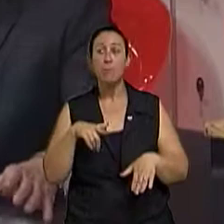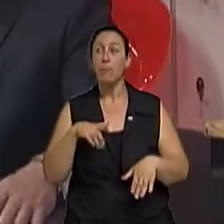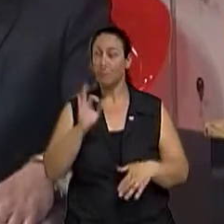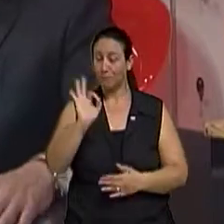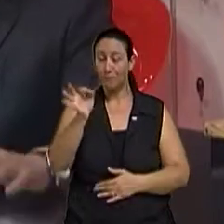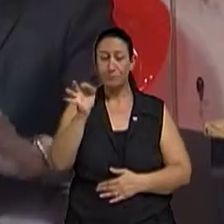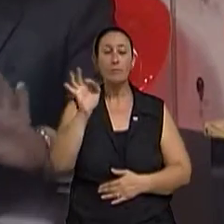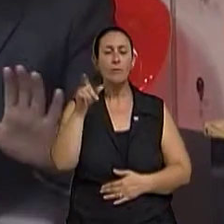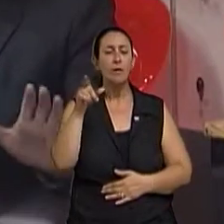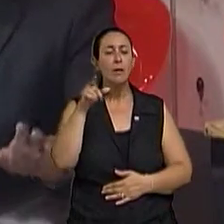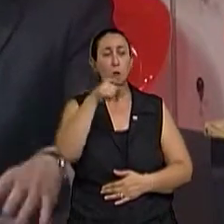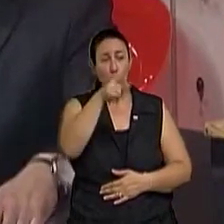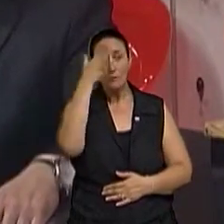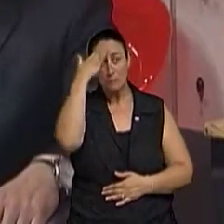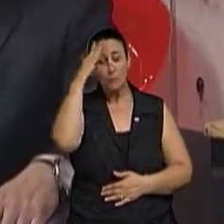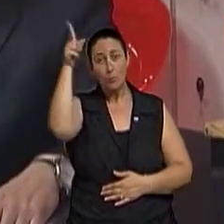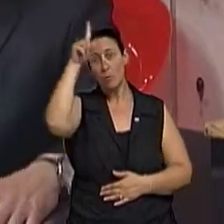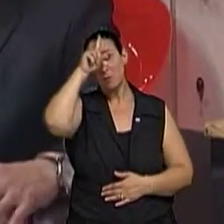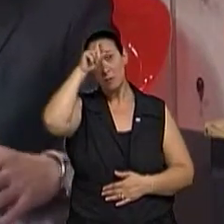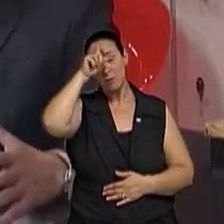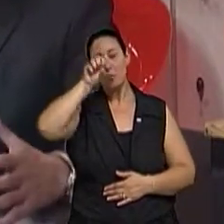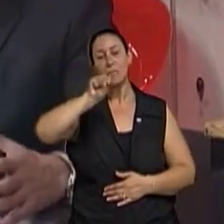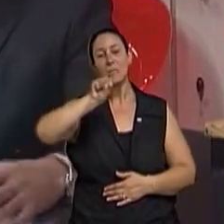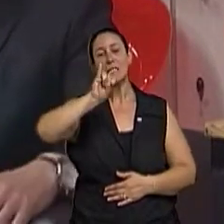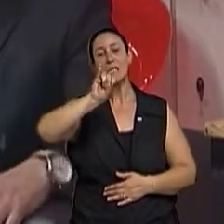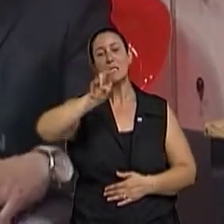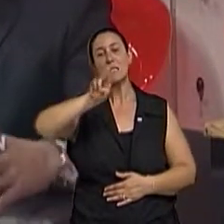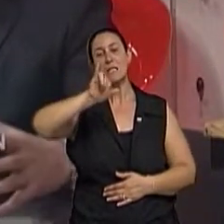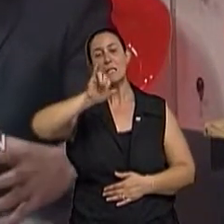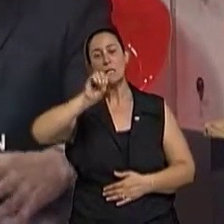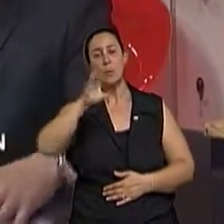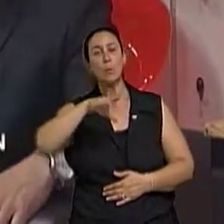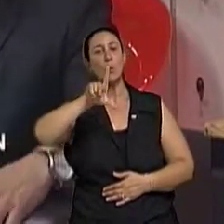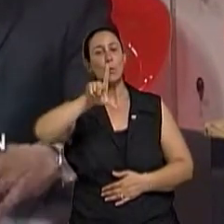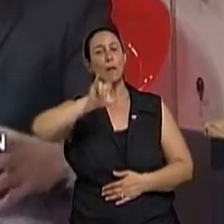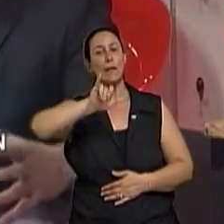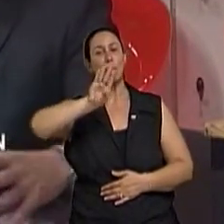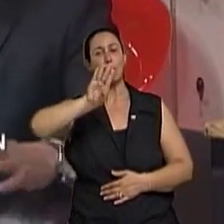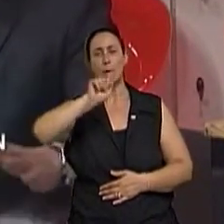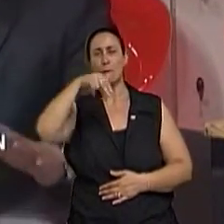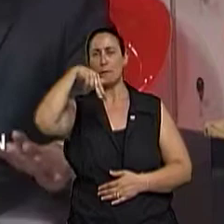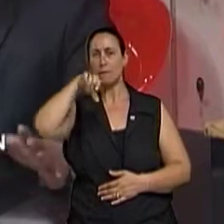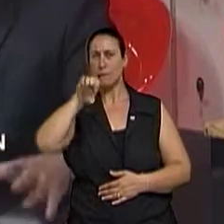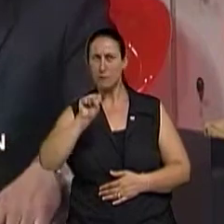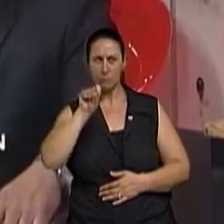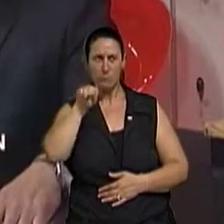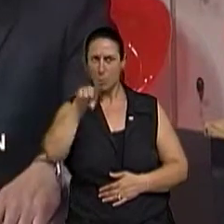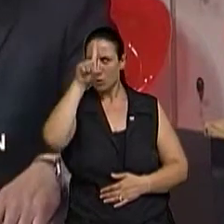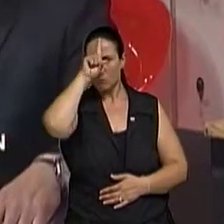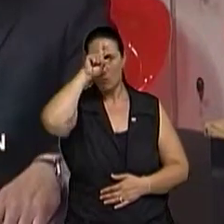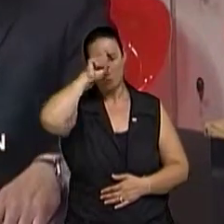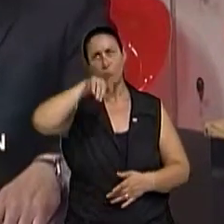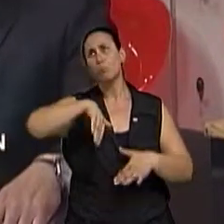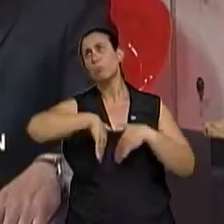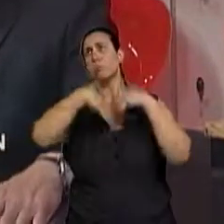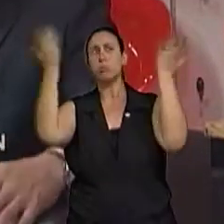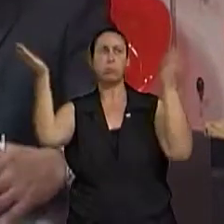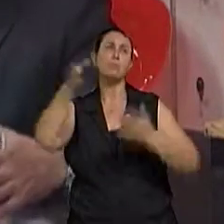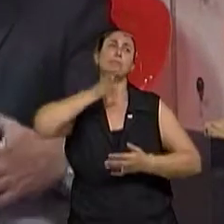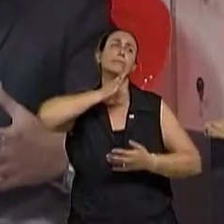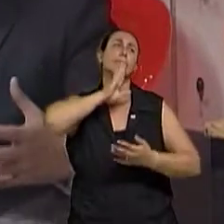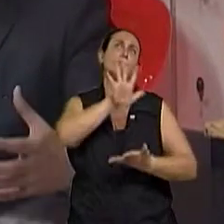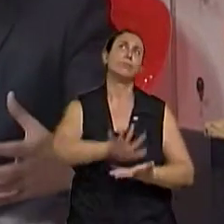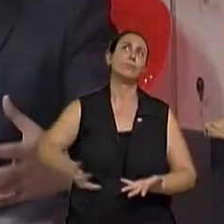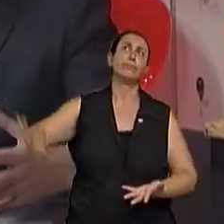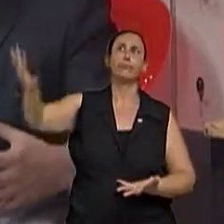e Albert Einstein, que são referências nacionais. Sim, aqui e eles ficam impressionados com a dimensão e a complexidade que é o Complexo Santa Casa. Uhum. Então, assim, a gente